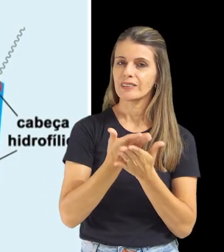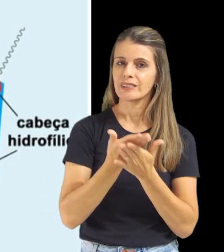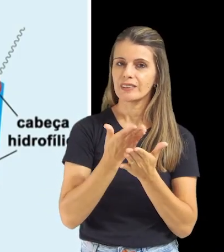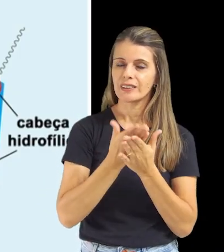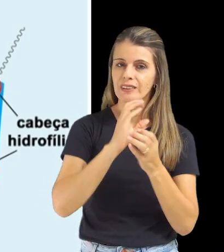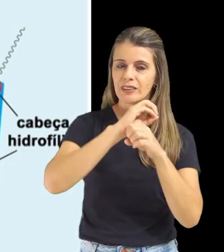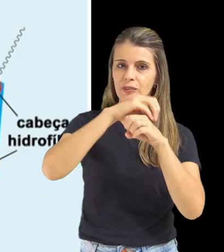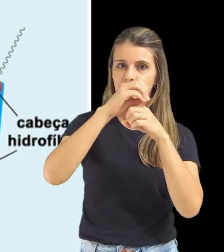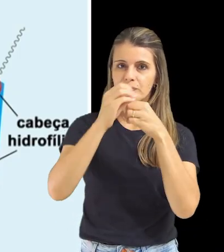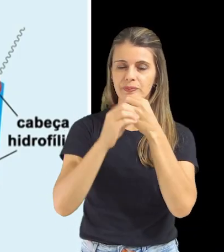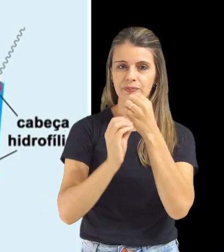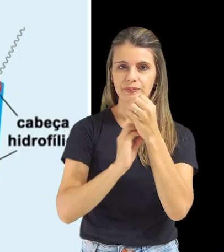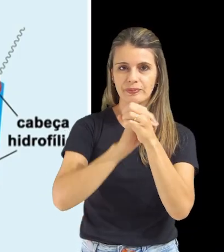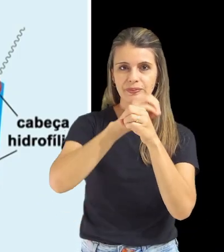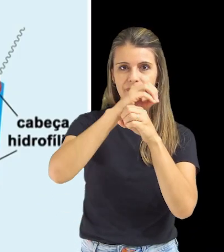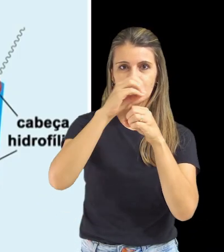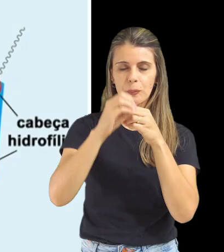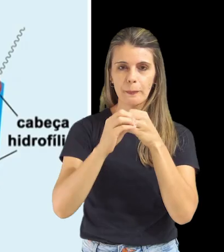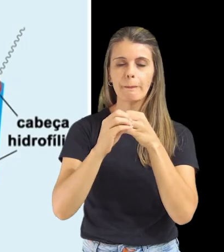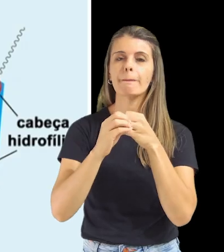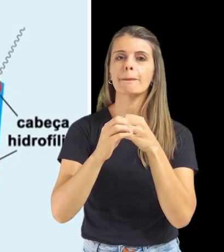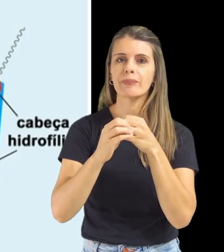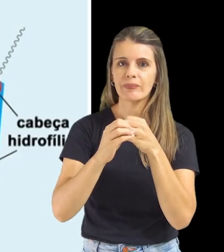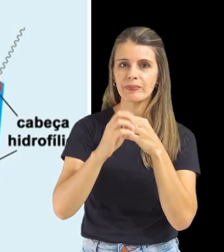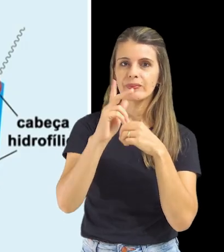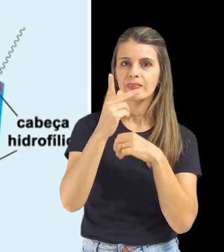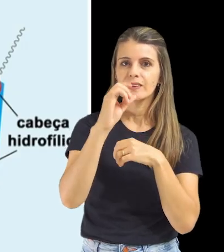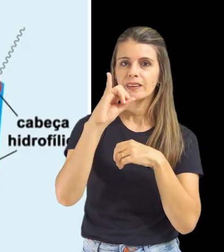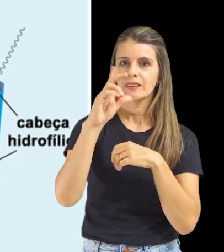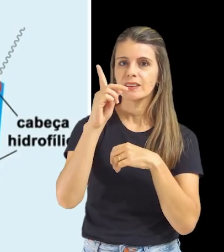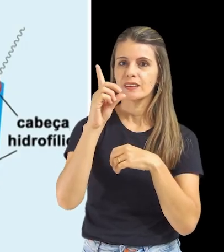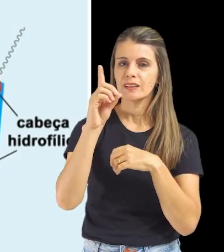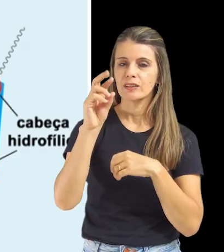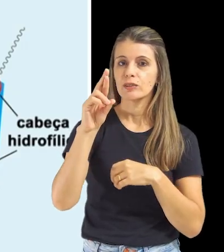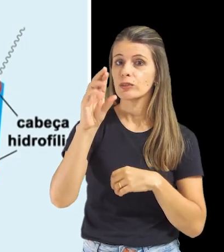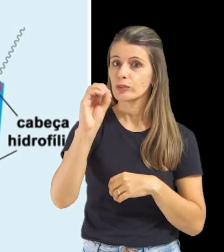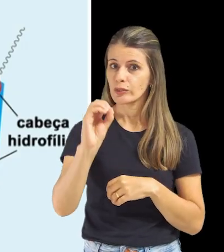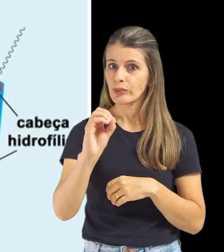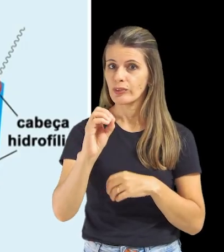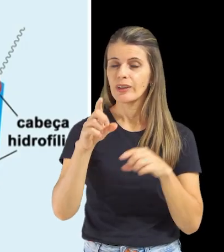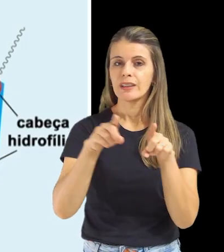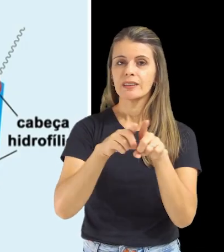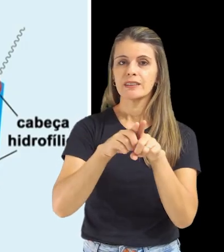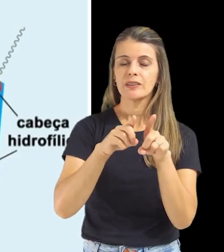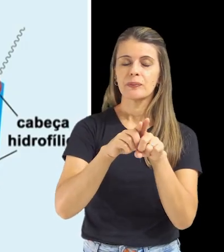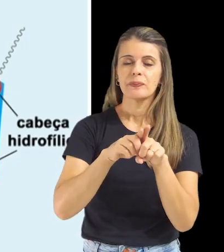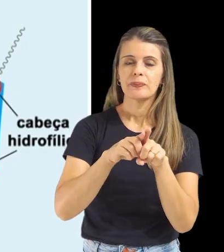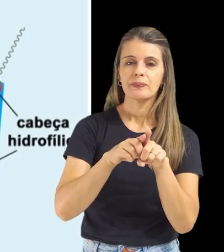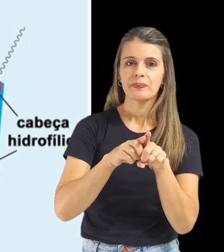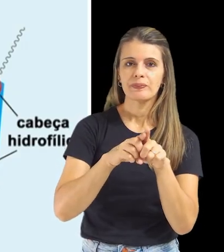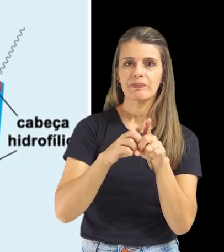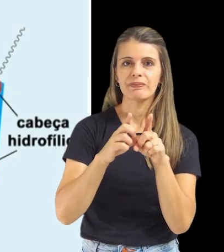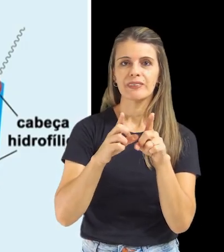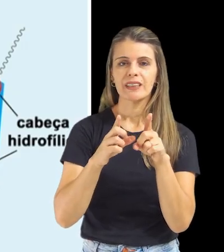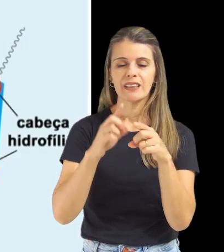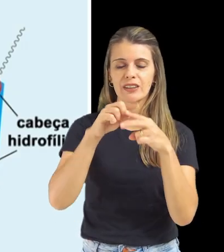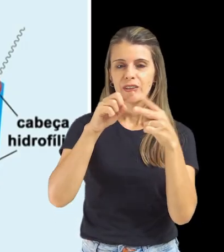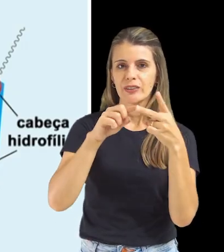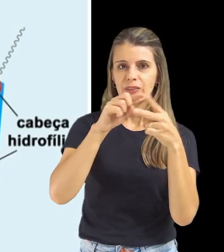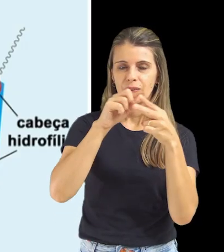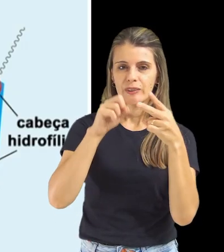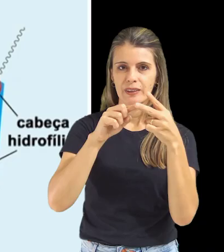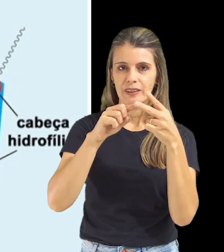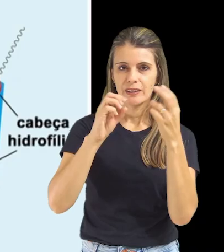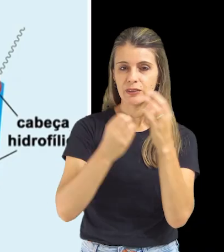é as moléculas, parte da molécula hidrofílica e hidrofóbica. E é interessante a gente entender que